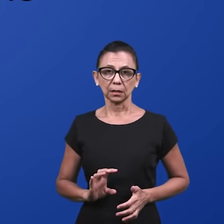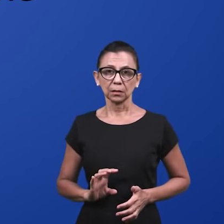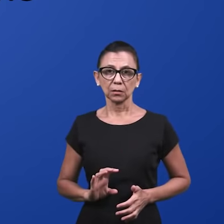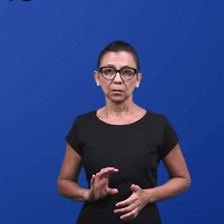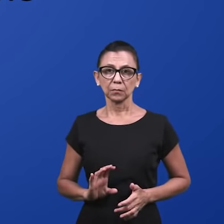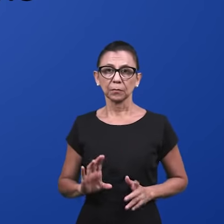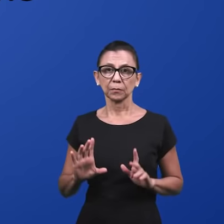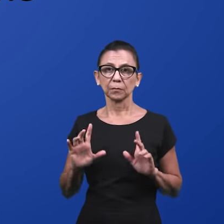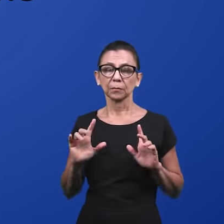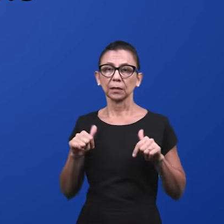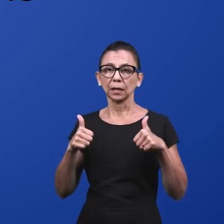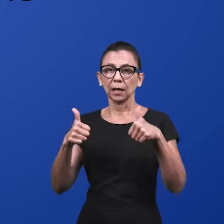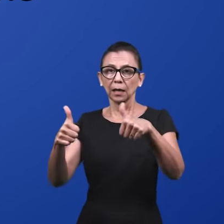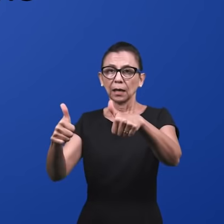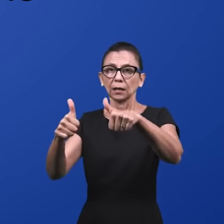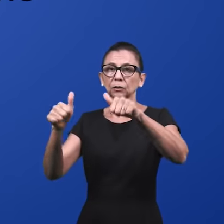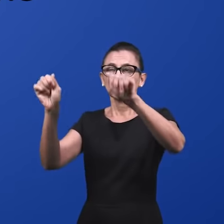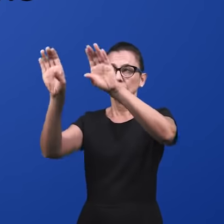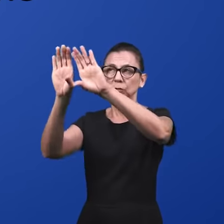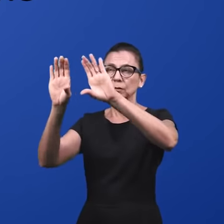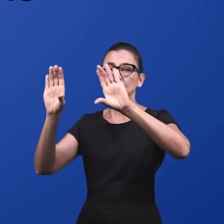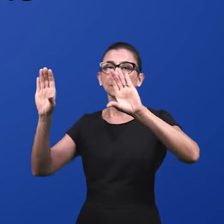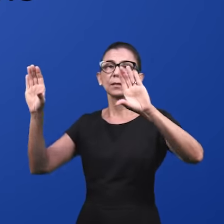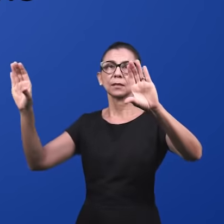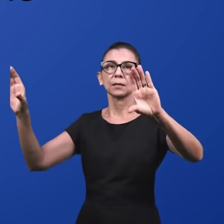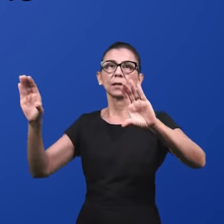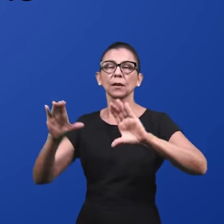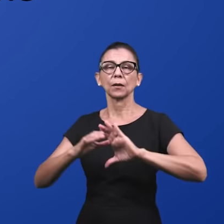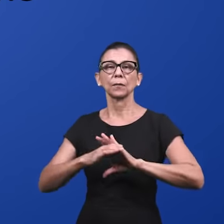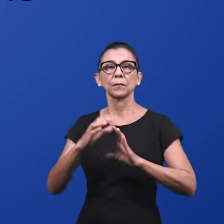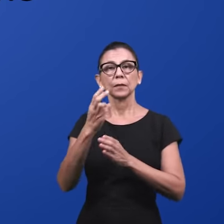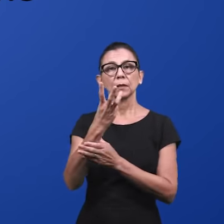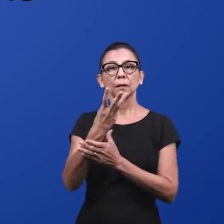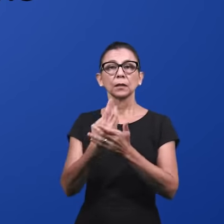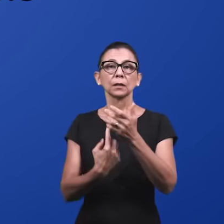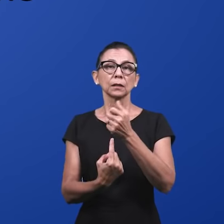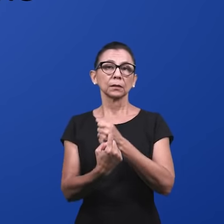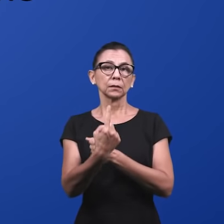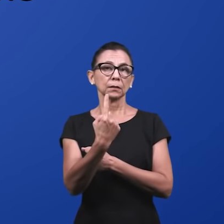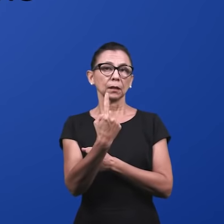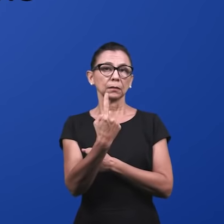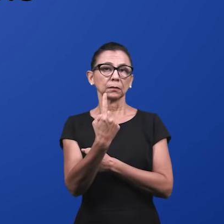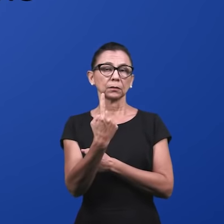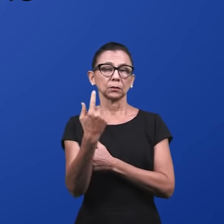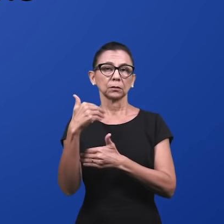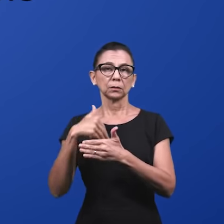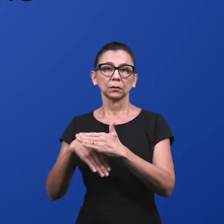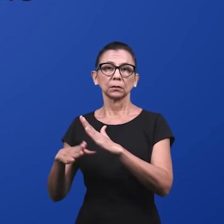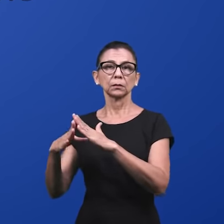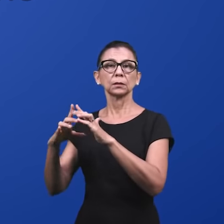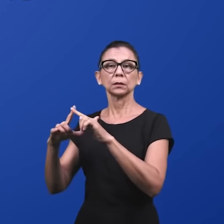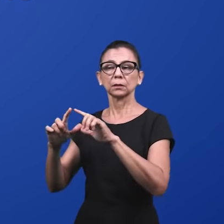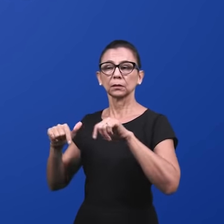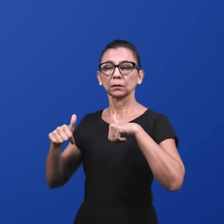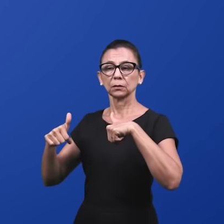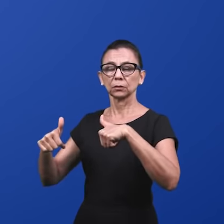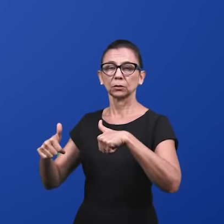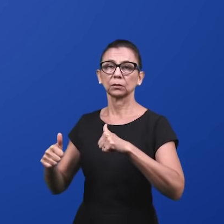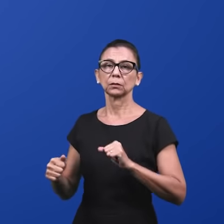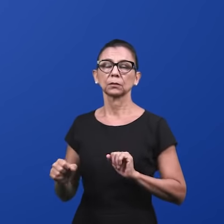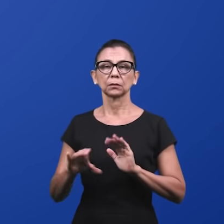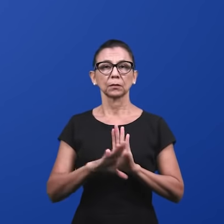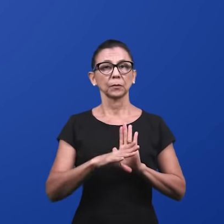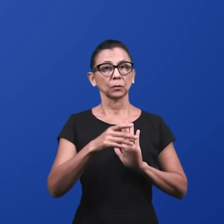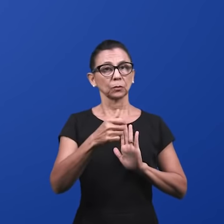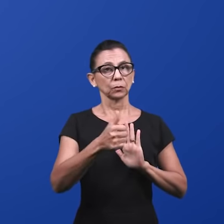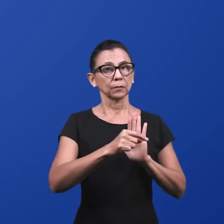bênçãos nas regiões celestiais. Nós vemos aqui a figura da Trindade na operação da vida da igreja. Ele também, ali no capítulo